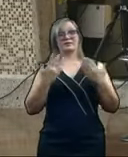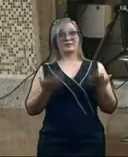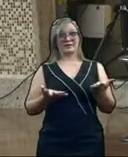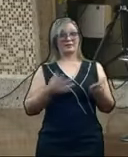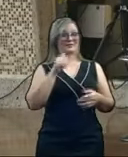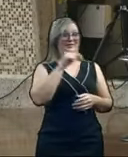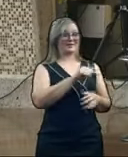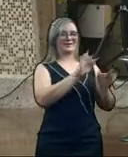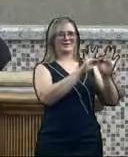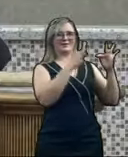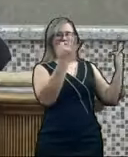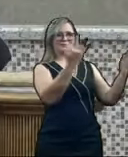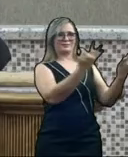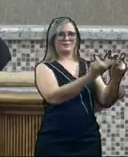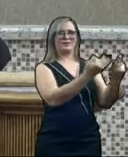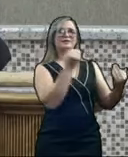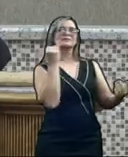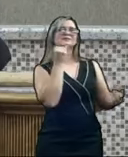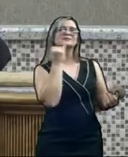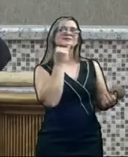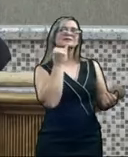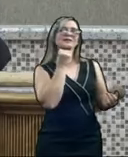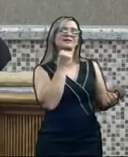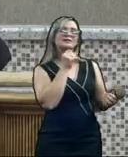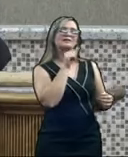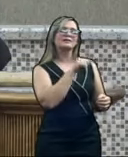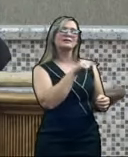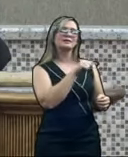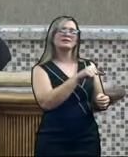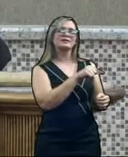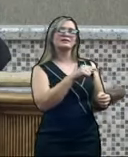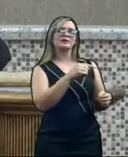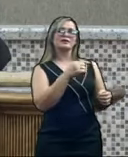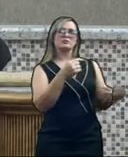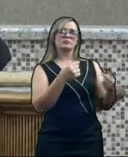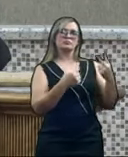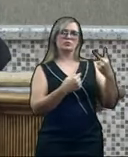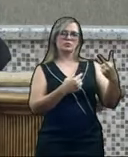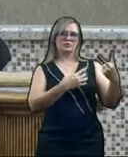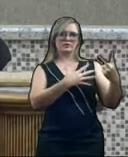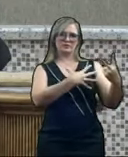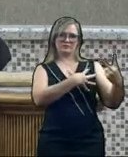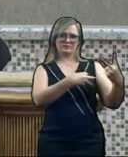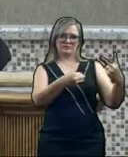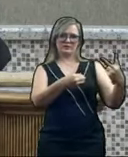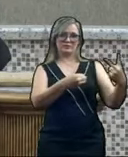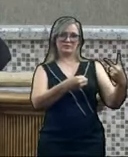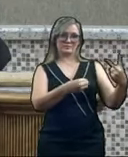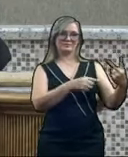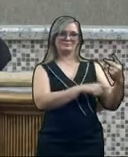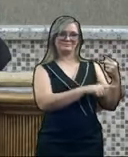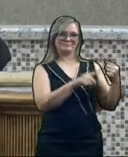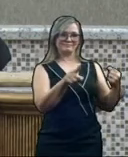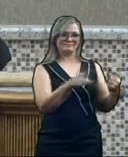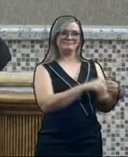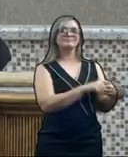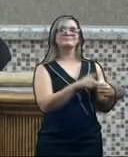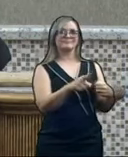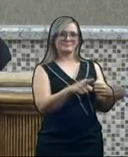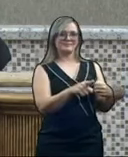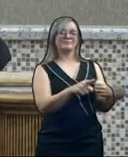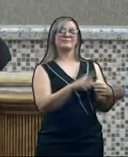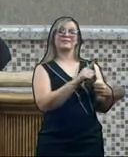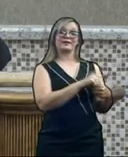mãe e filho se juntam para enganar pai e o filho ou pai e o